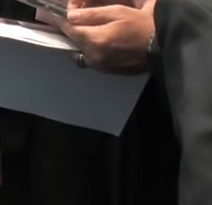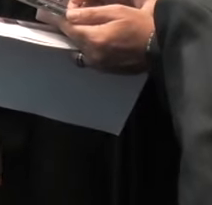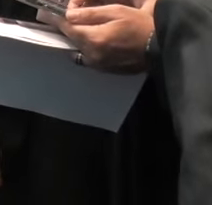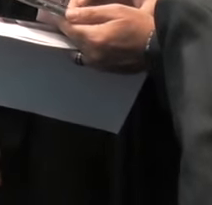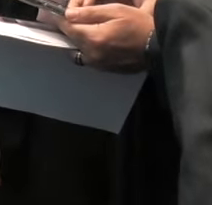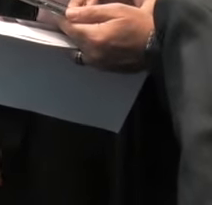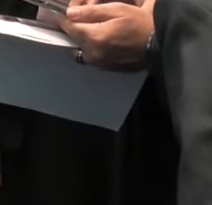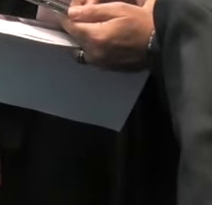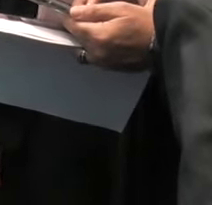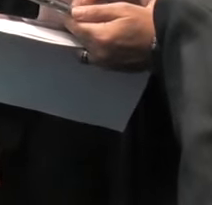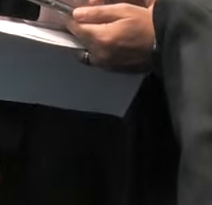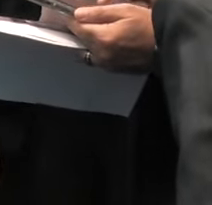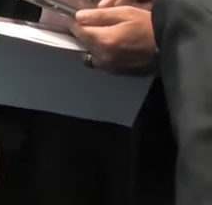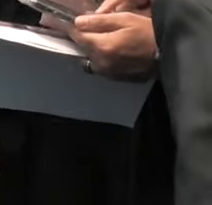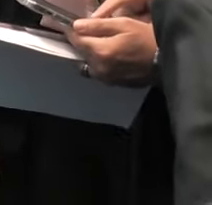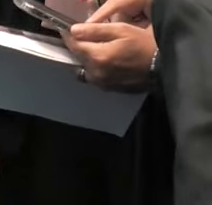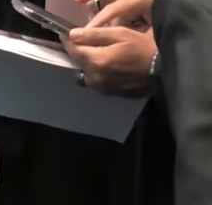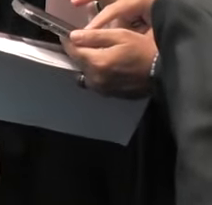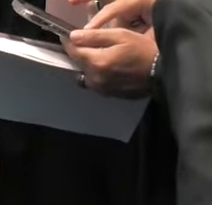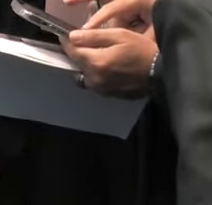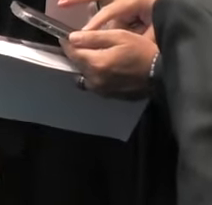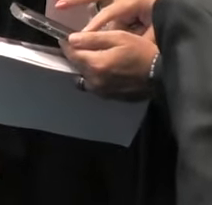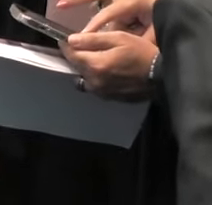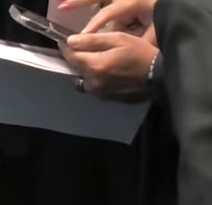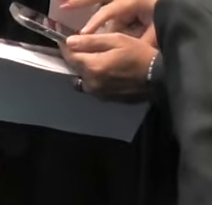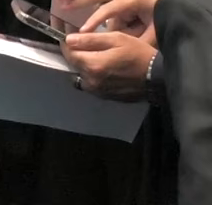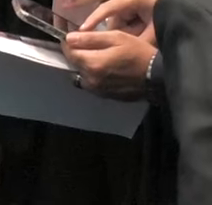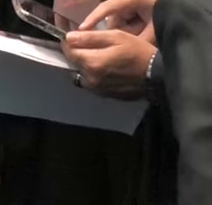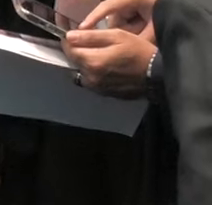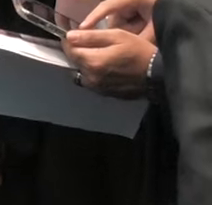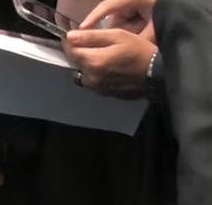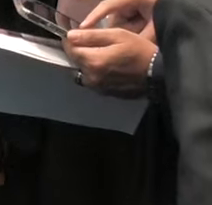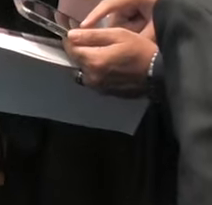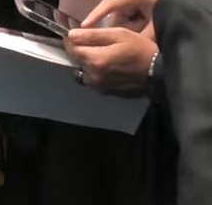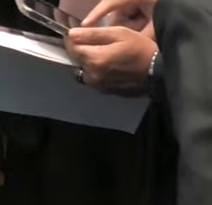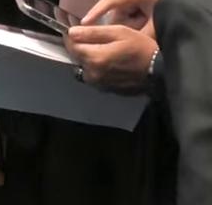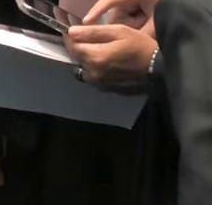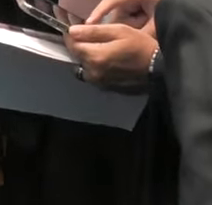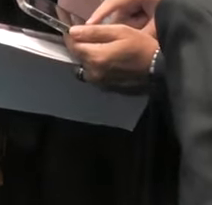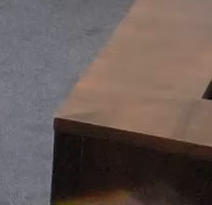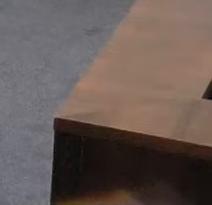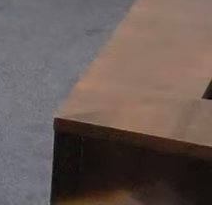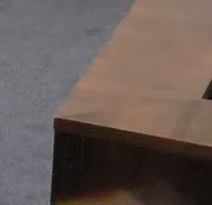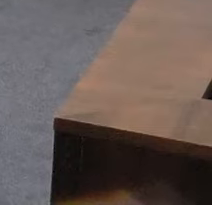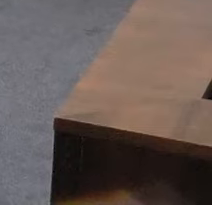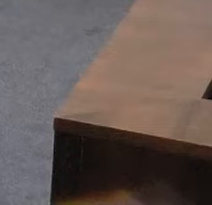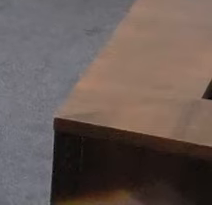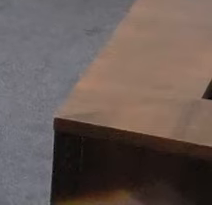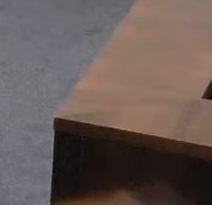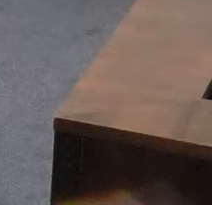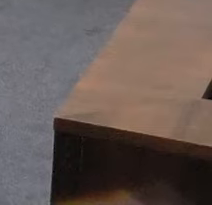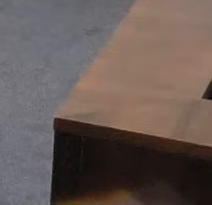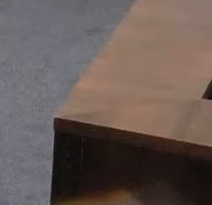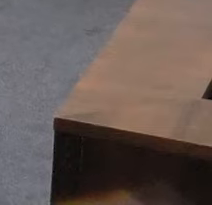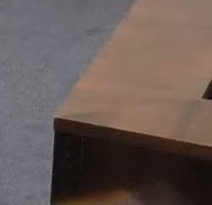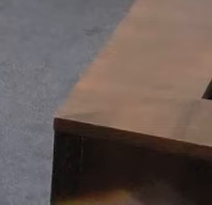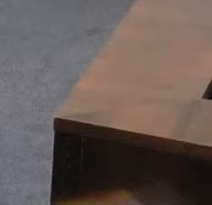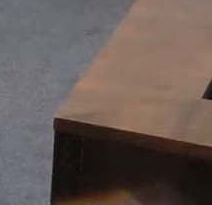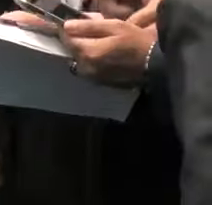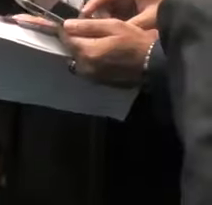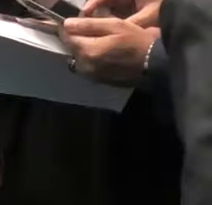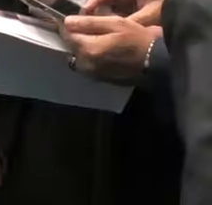qualquer ato, por exemplo, para remunerar, tem que ter lei expressa nesse sentido. O fato de revogar não automaticamente